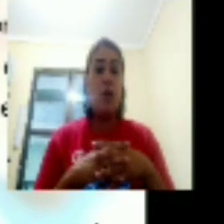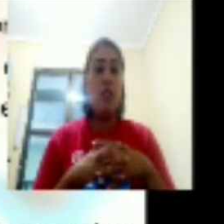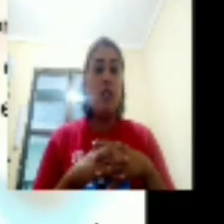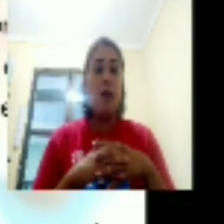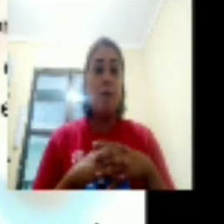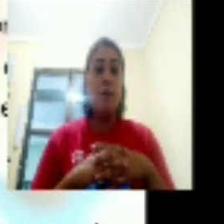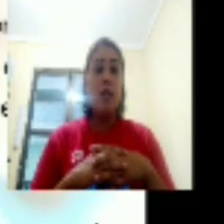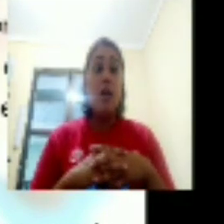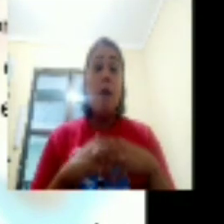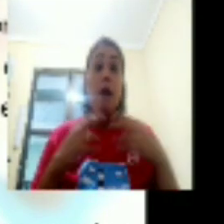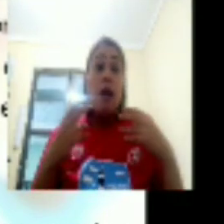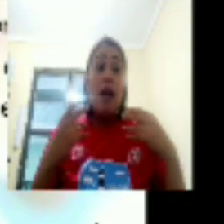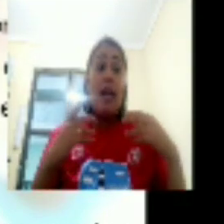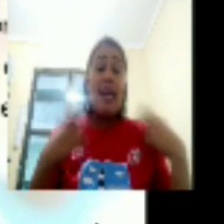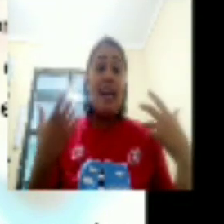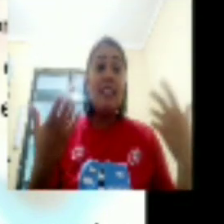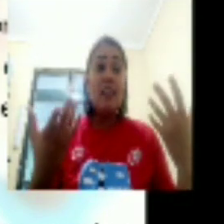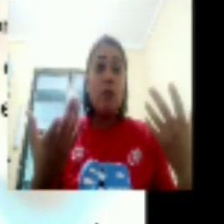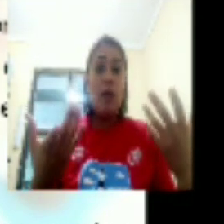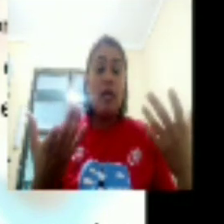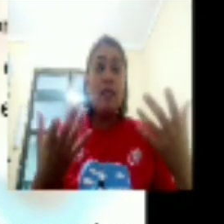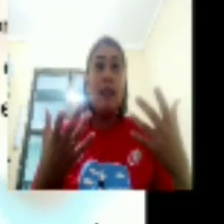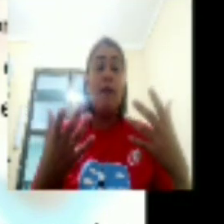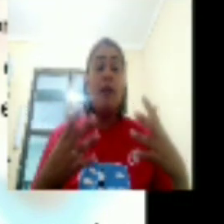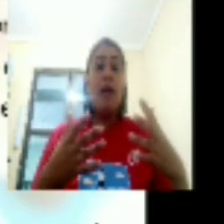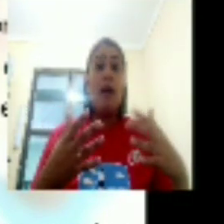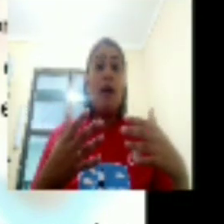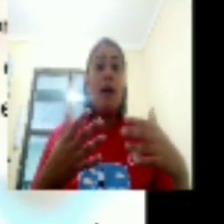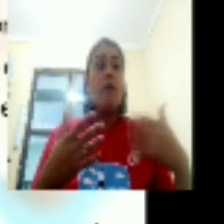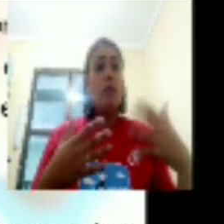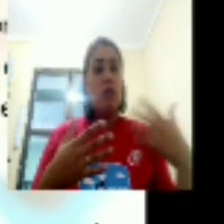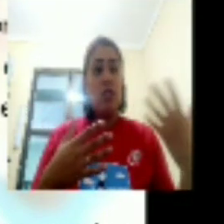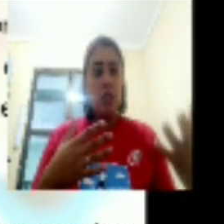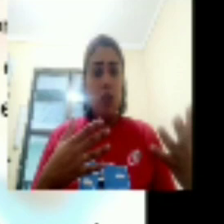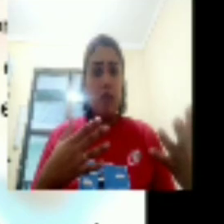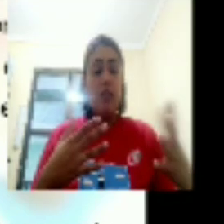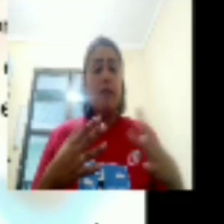não vai aguentar. Essa